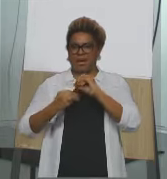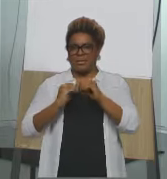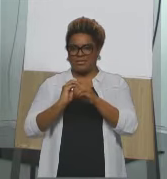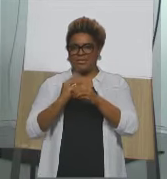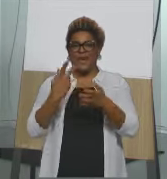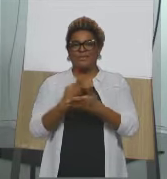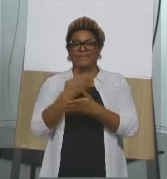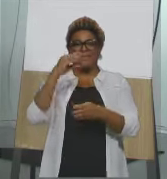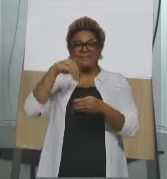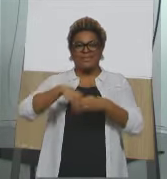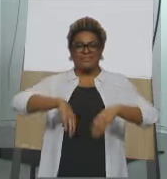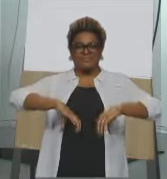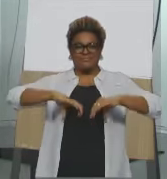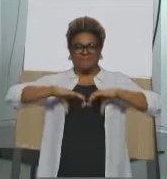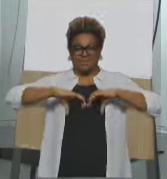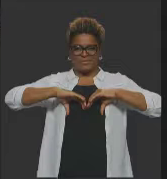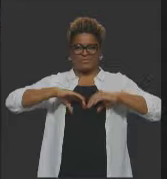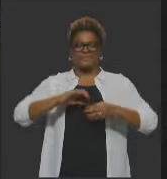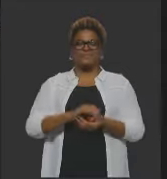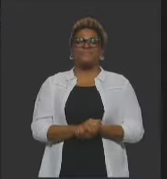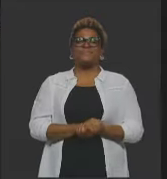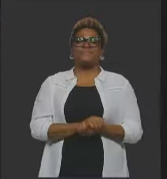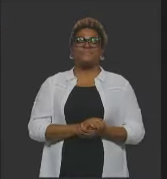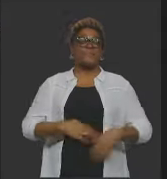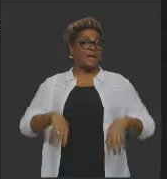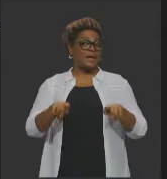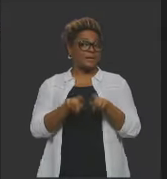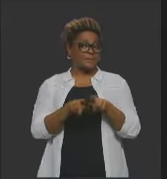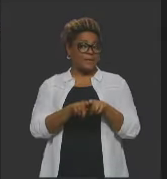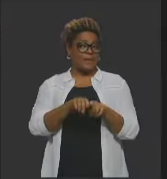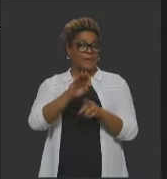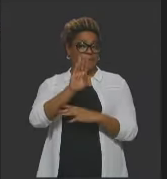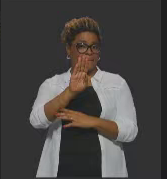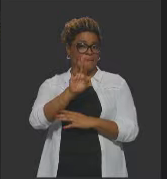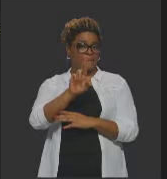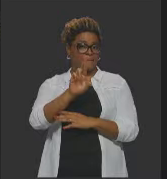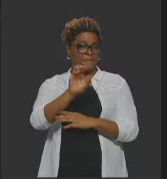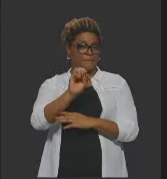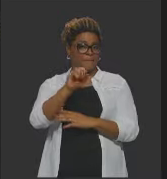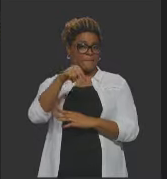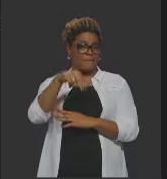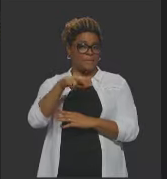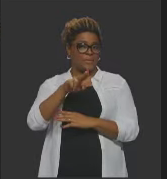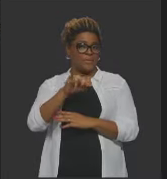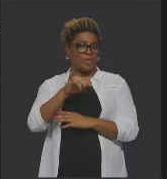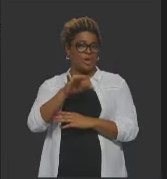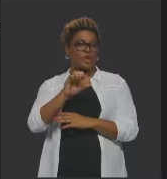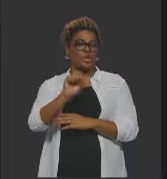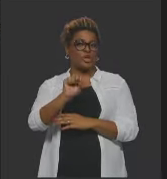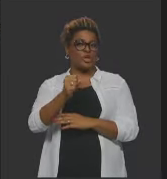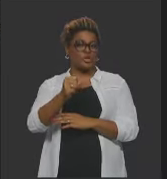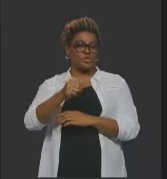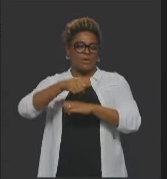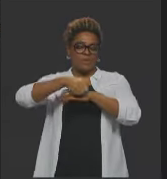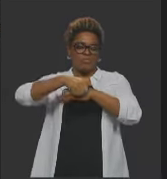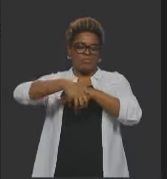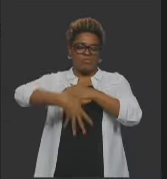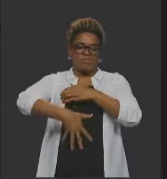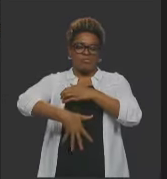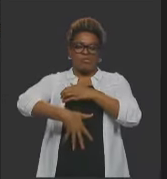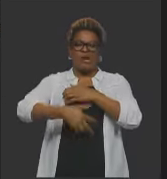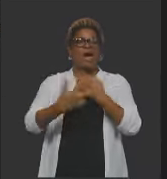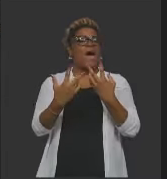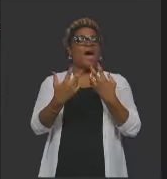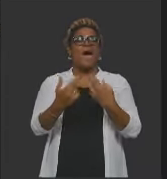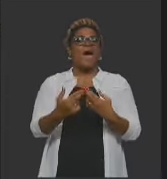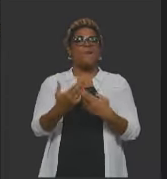pulmões. Os brônquios, que é uma ramificação aí da traqueia, eu costumo falar que é como se fosse uma árvore. A traqueia é aquele tronco e